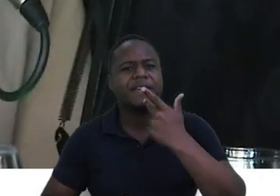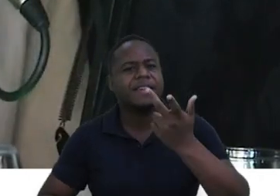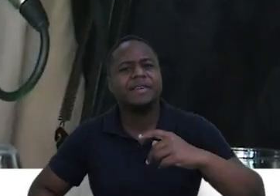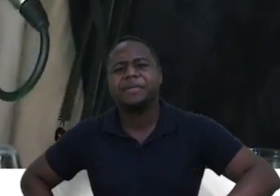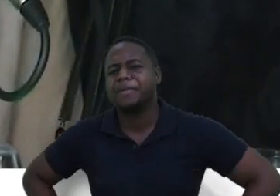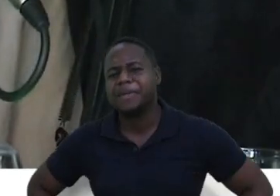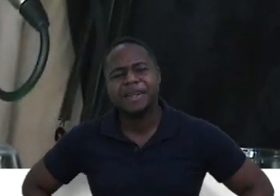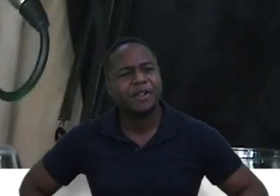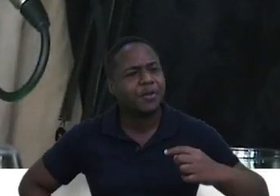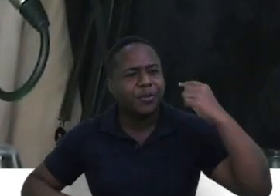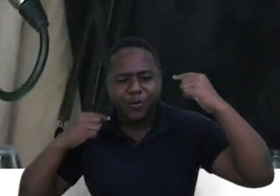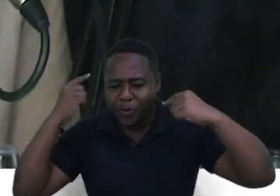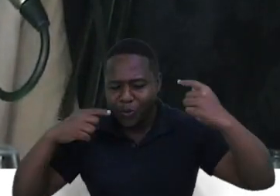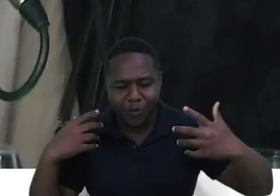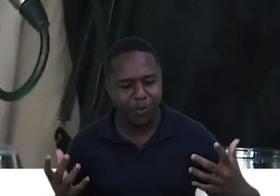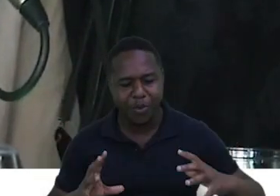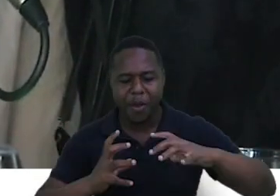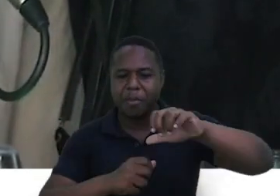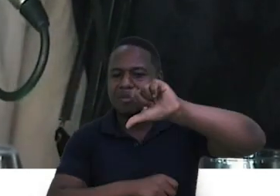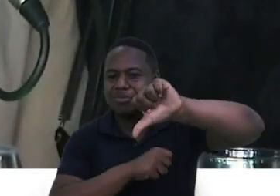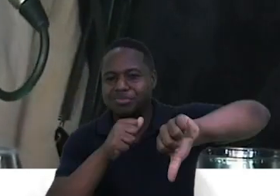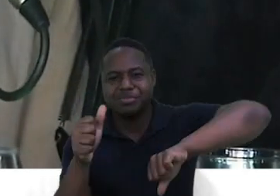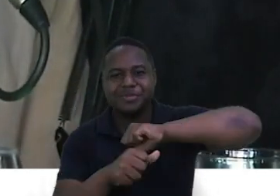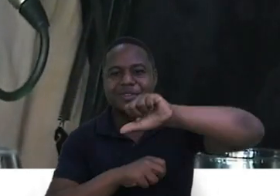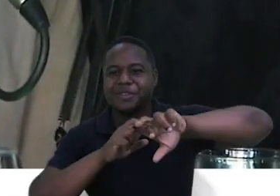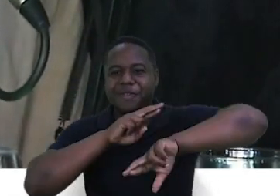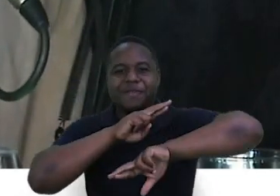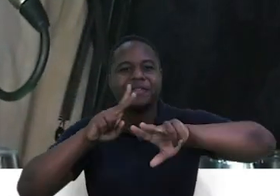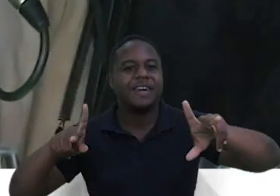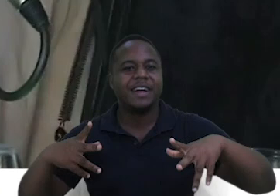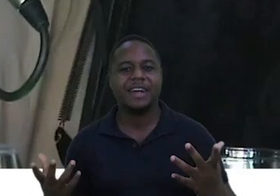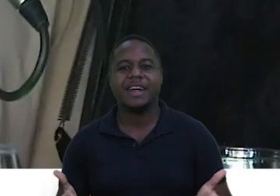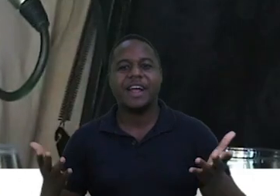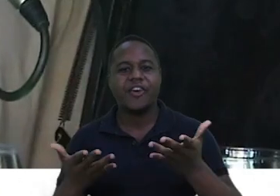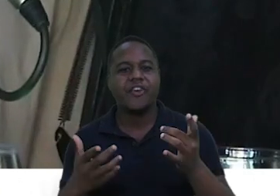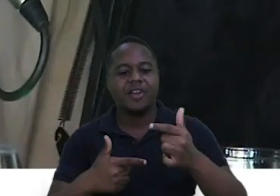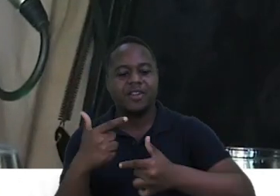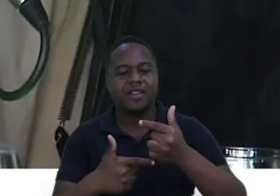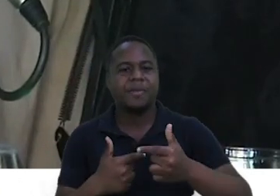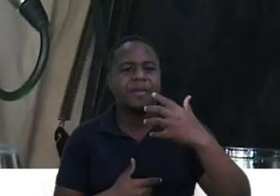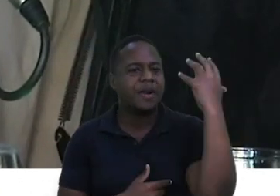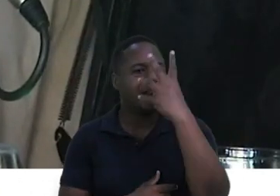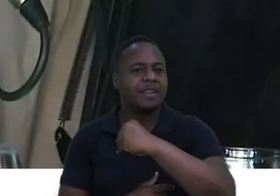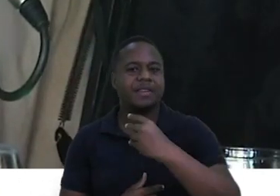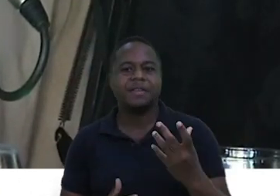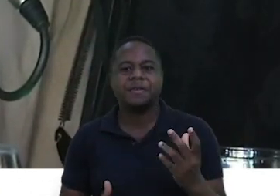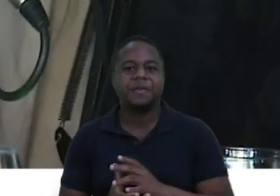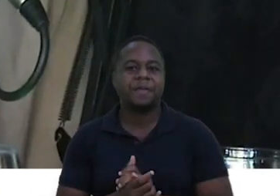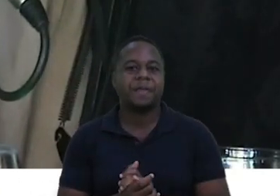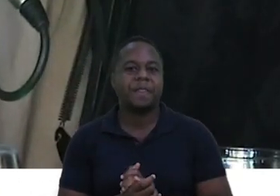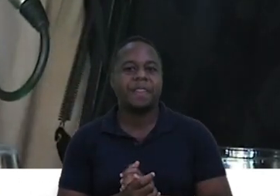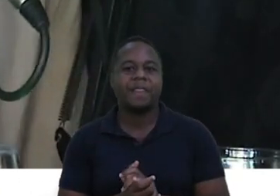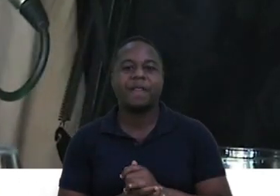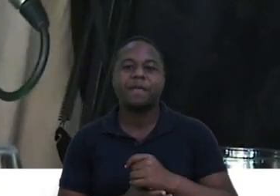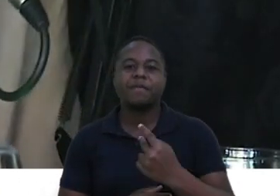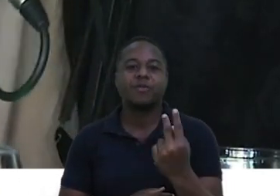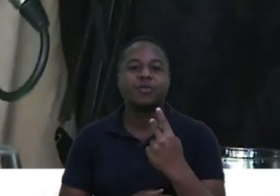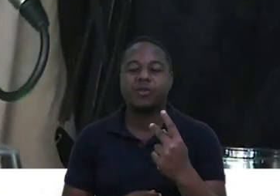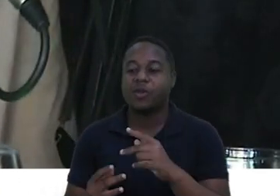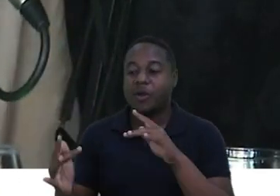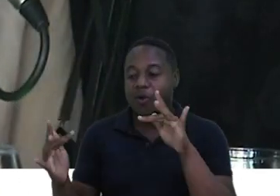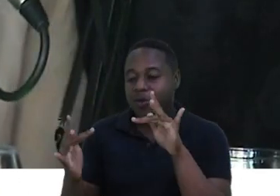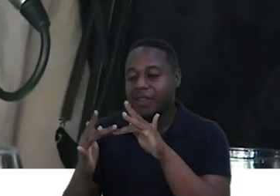velho? Que doideira, o mundo dá uma volta. E a gente está aqui junto agora desenvolvendo um trabalho lindão. Então, nosso primeiro contato foi lá em